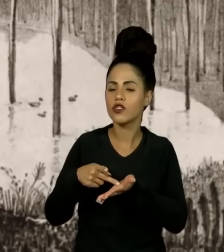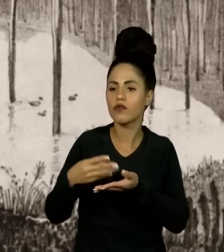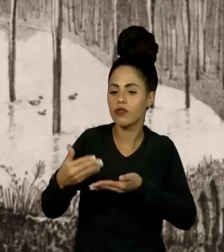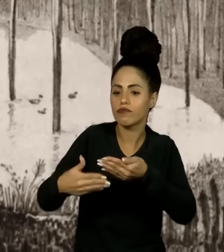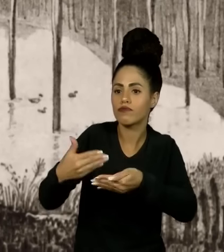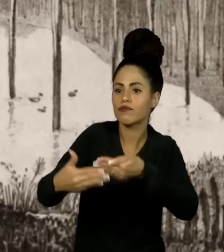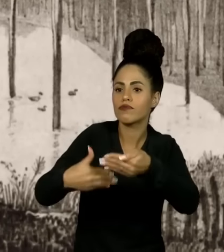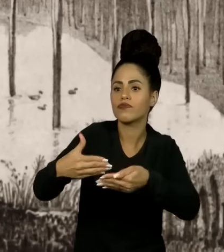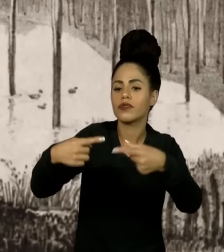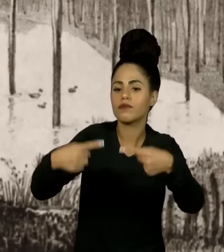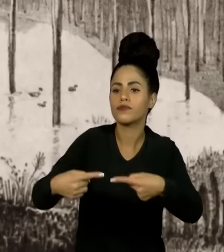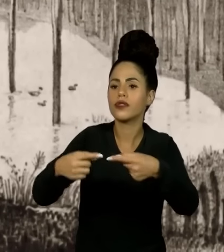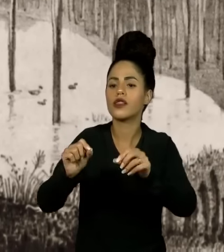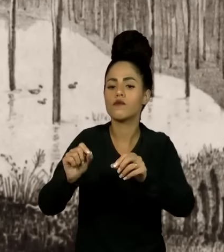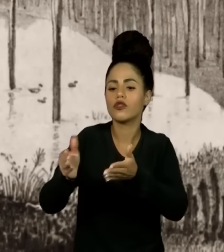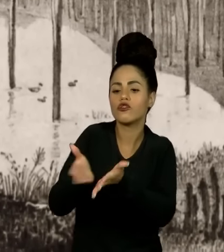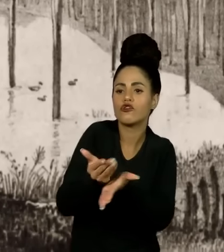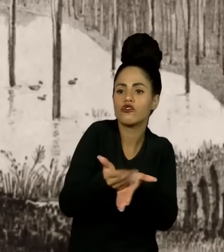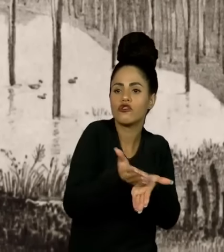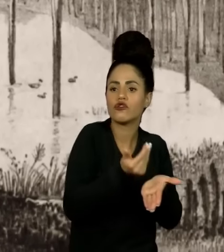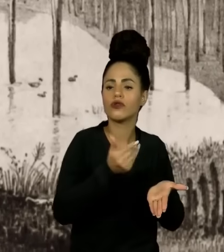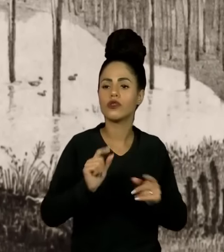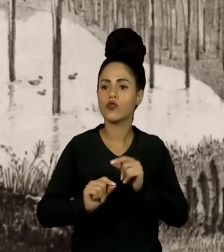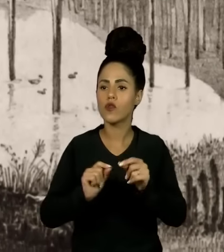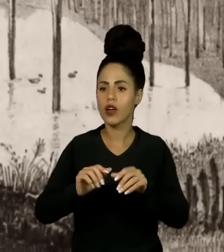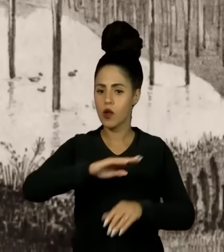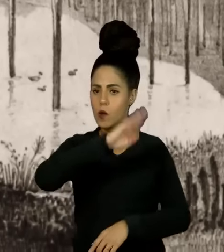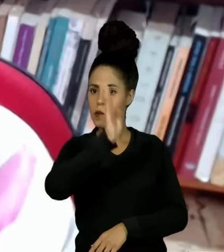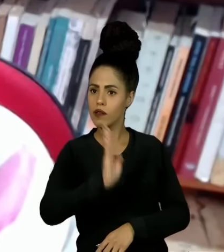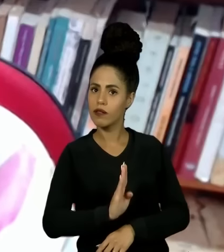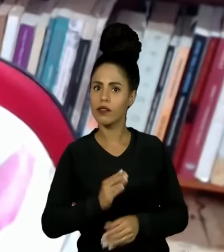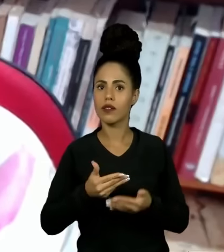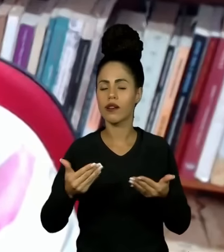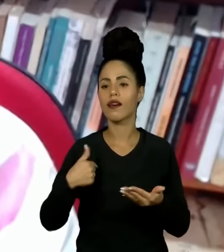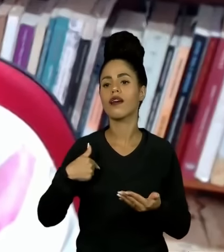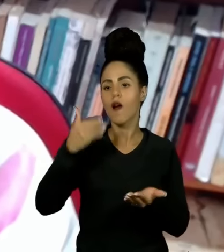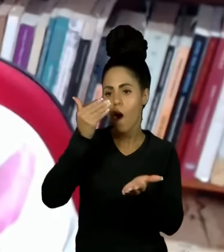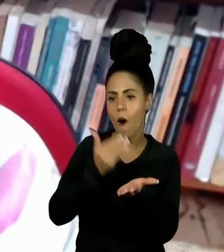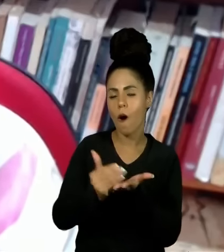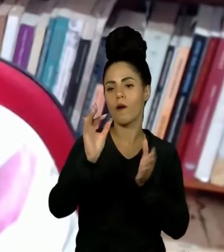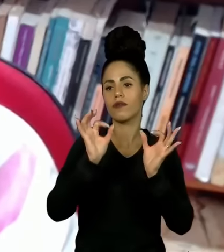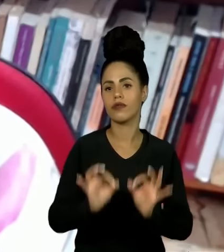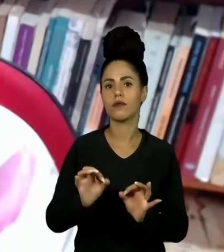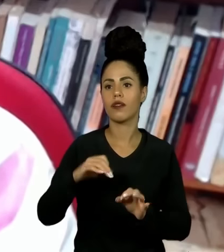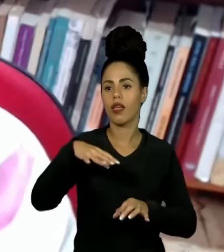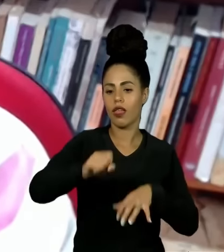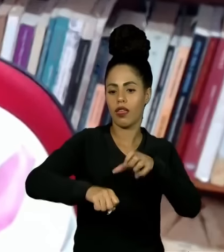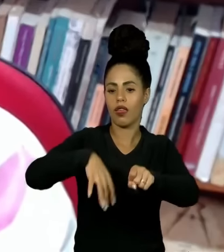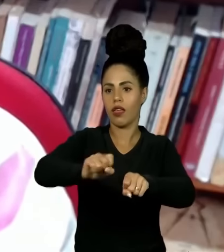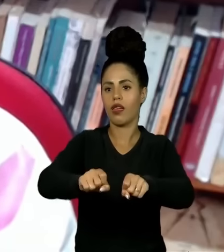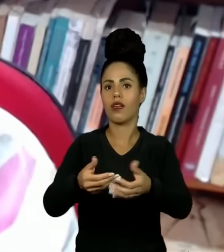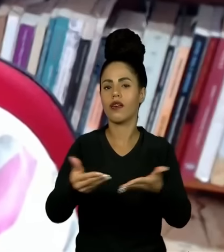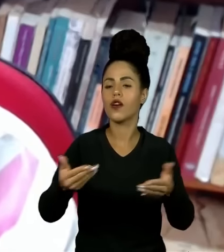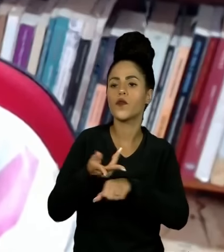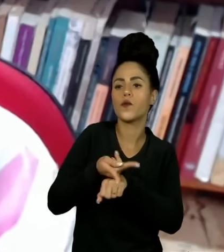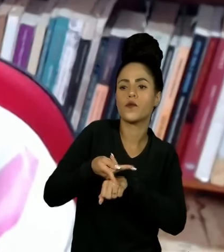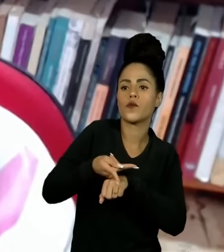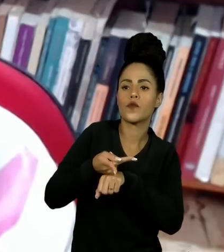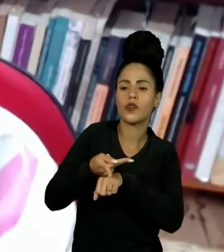ou desaguado com a presença dos brasileiros que, quando começam a entrada para a região em